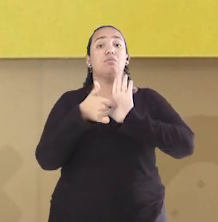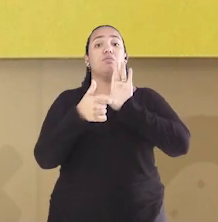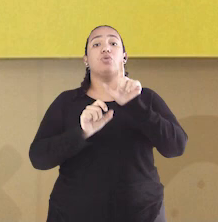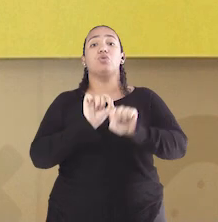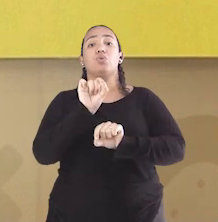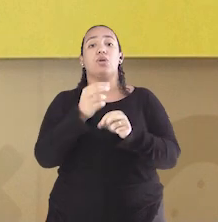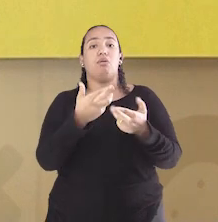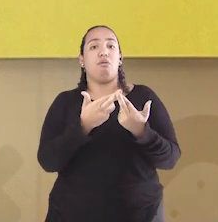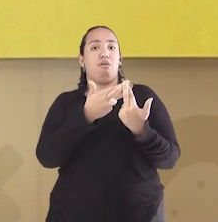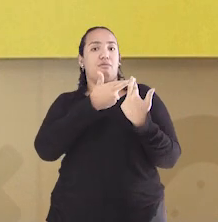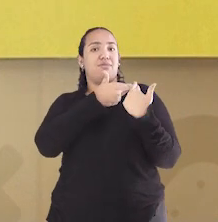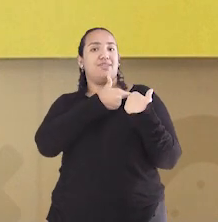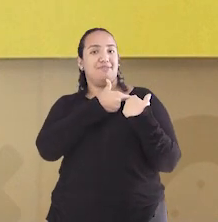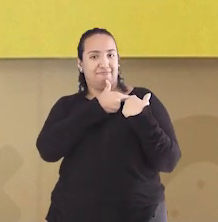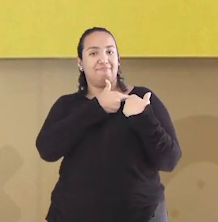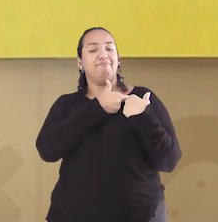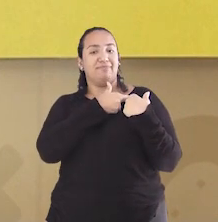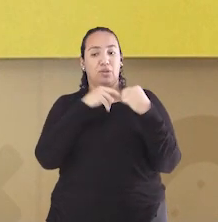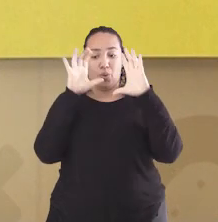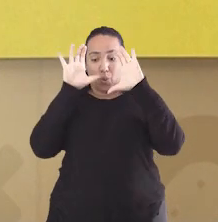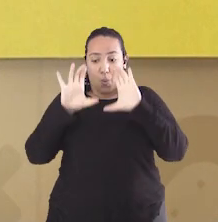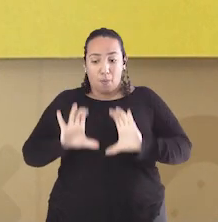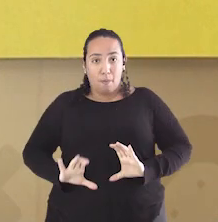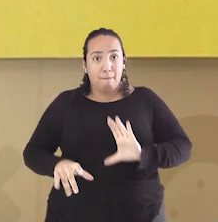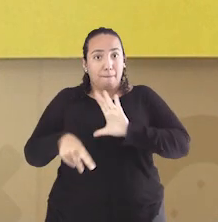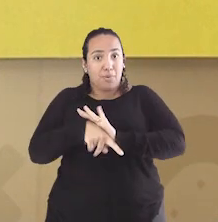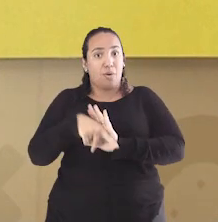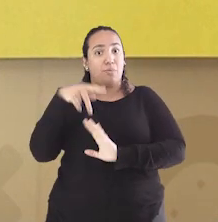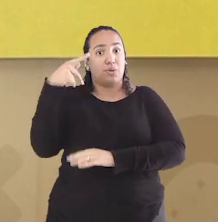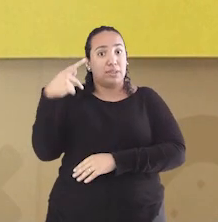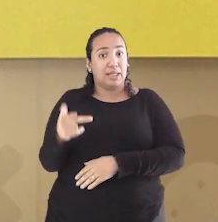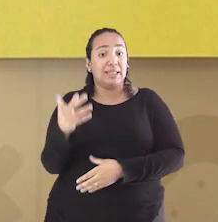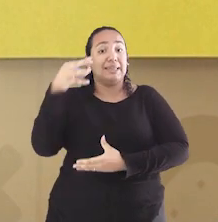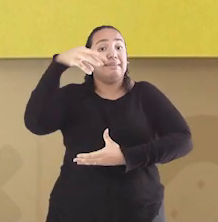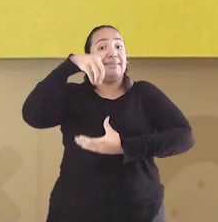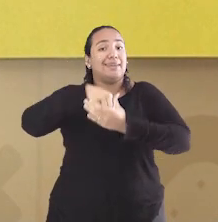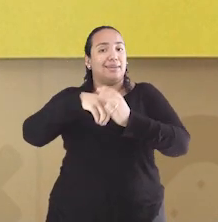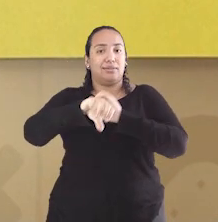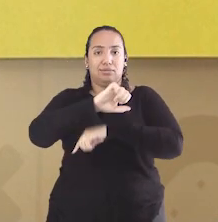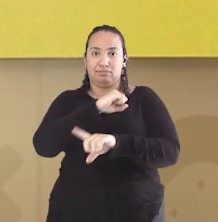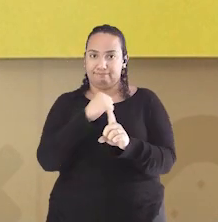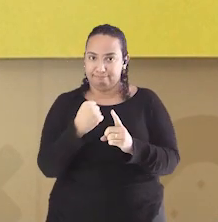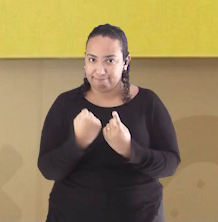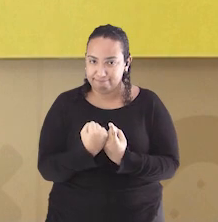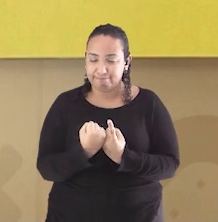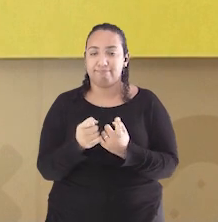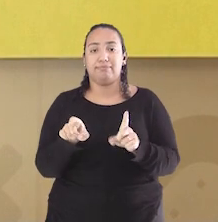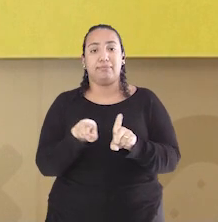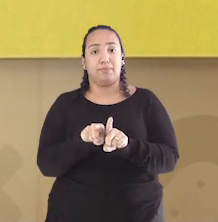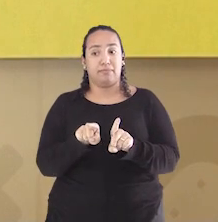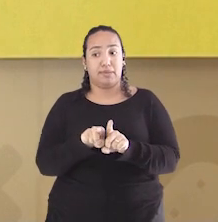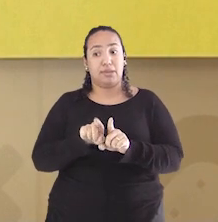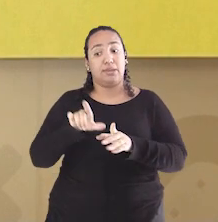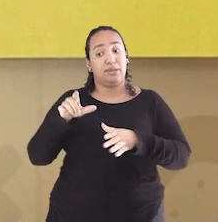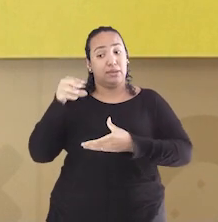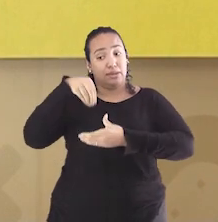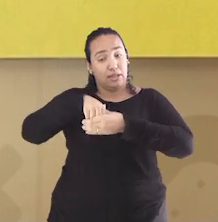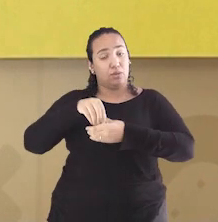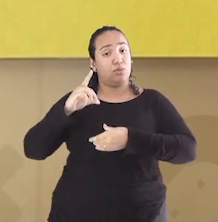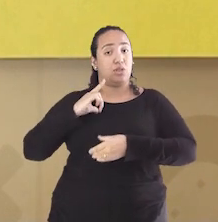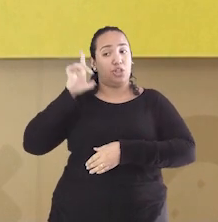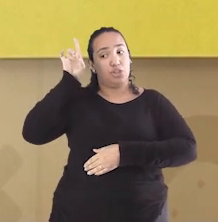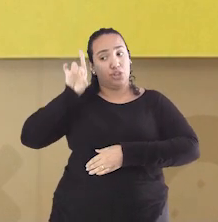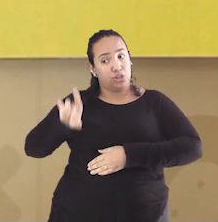apresenta responsabilidade com seus comportamentos e perante a sociedade, no conjunto de seus direitos